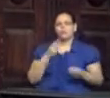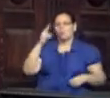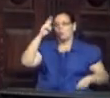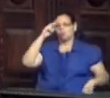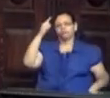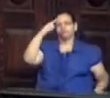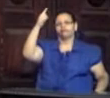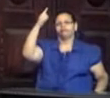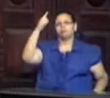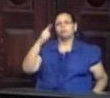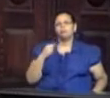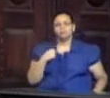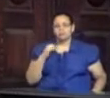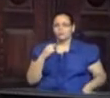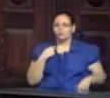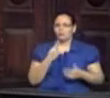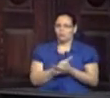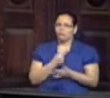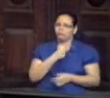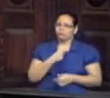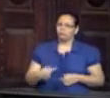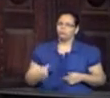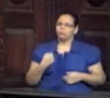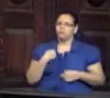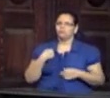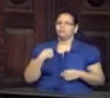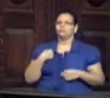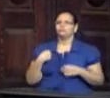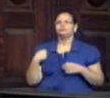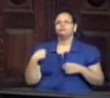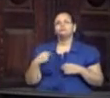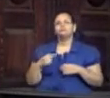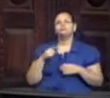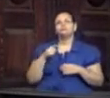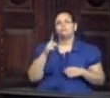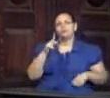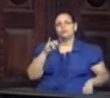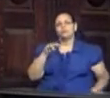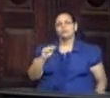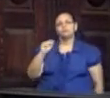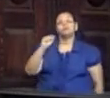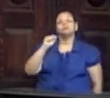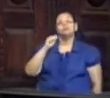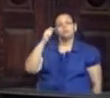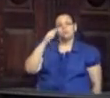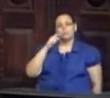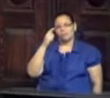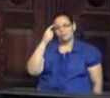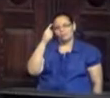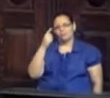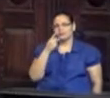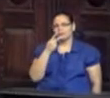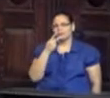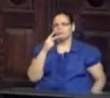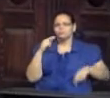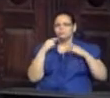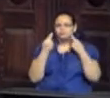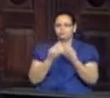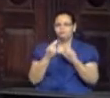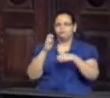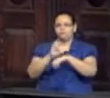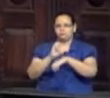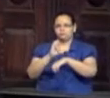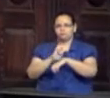lembro, se eu estiver errado, o presidente que me corrija, mas o presidente Jorge Pisciani, naquela reunião do Colégio de Líderes, disse: o